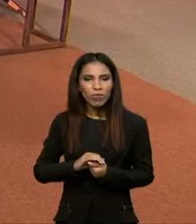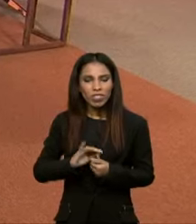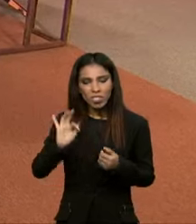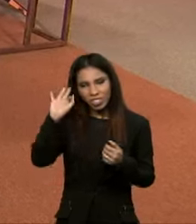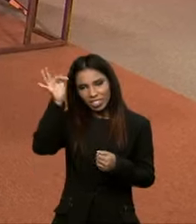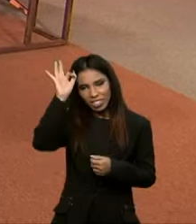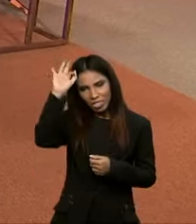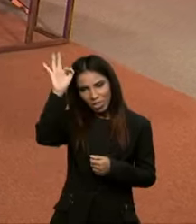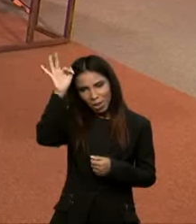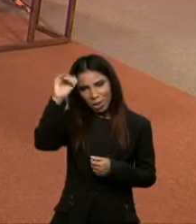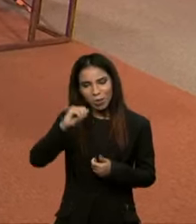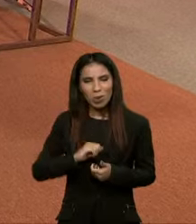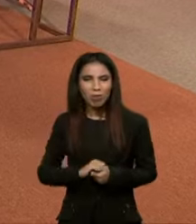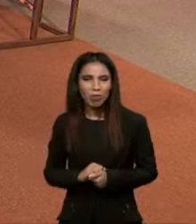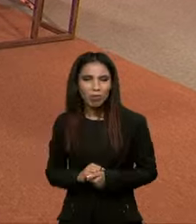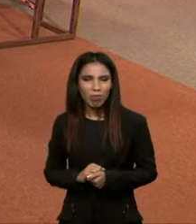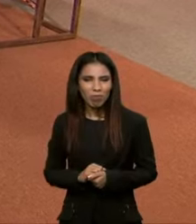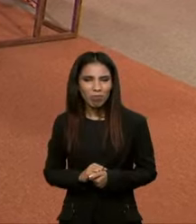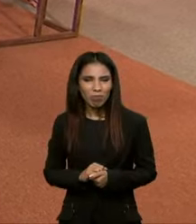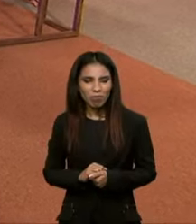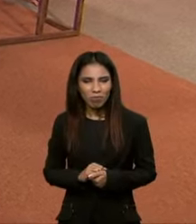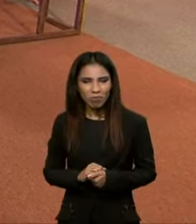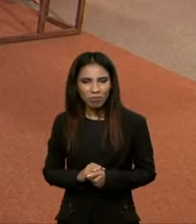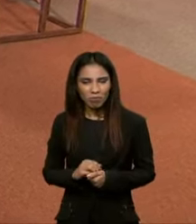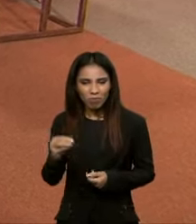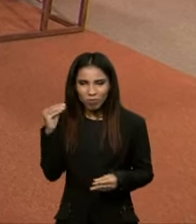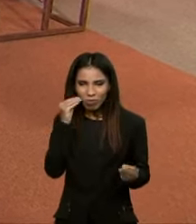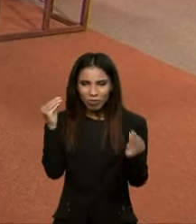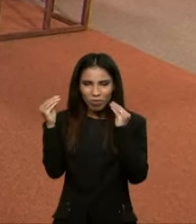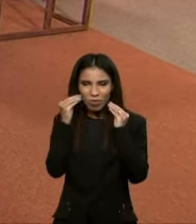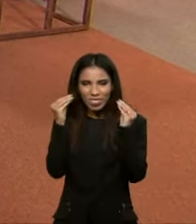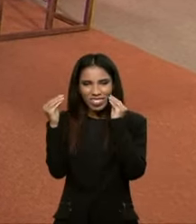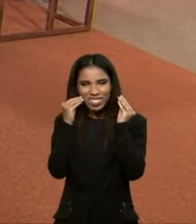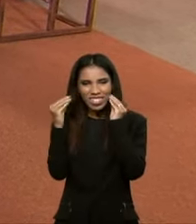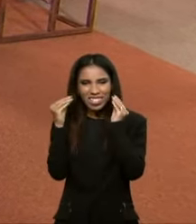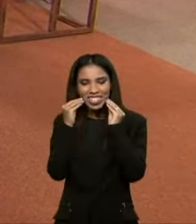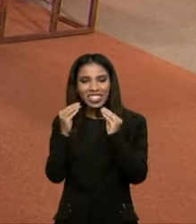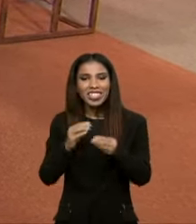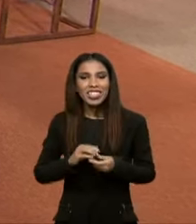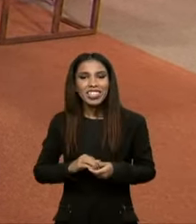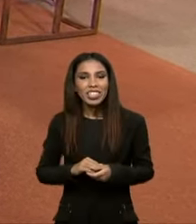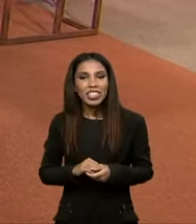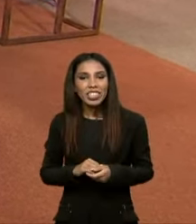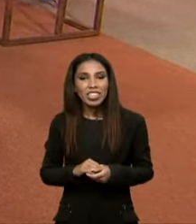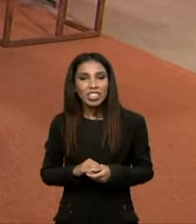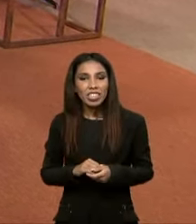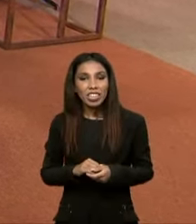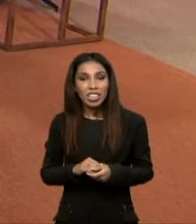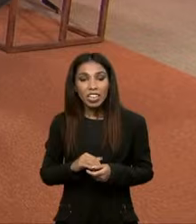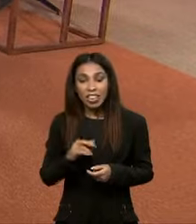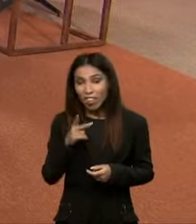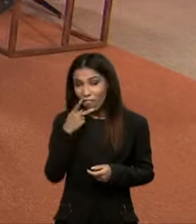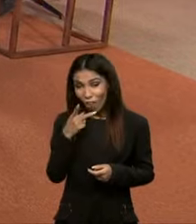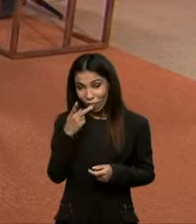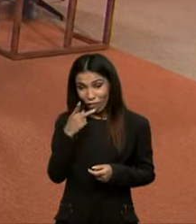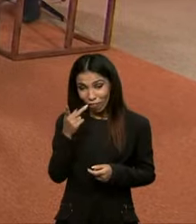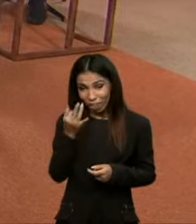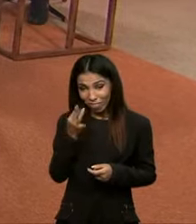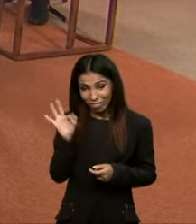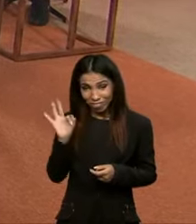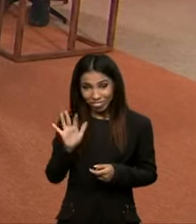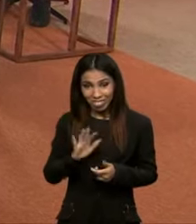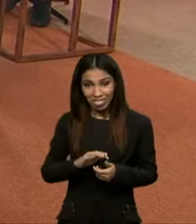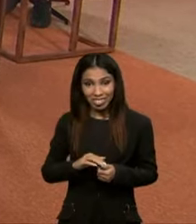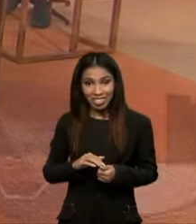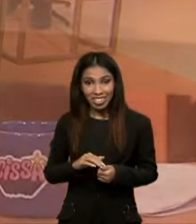A tutalé, Alé. Bezu, bezu, bezu. On parle en français maintenant. Gente,